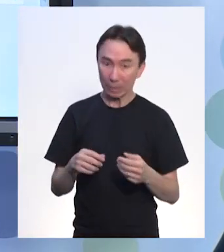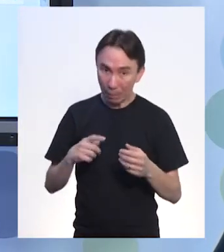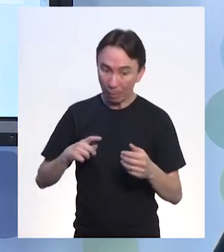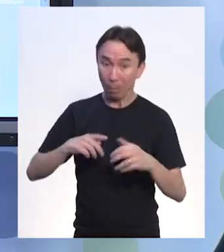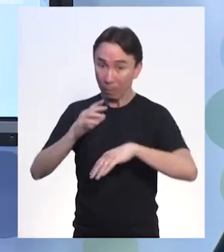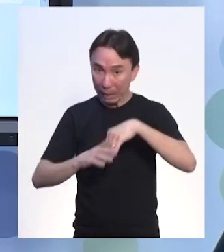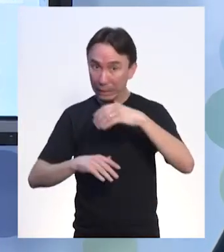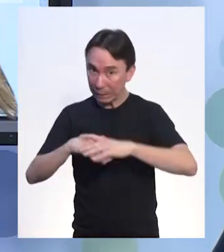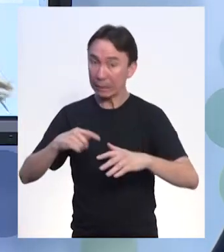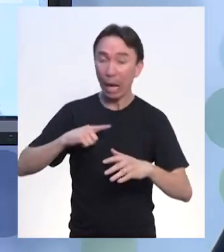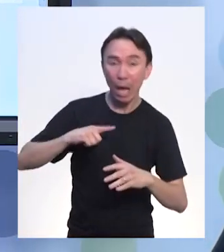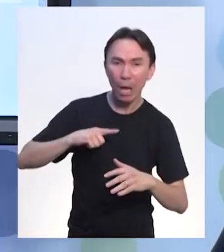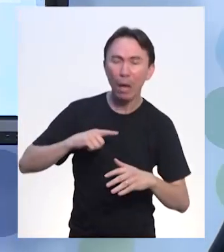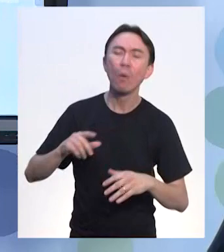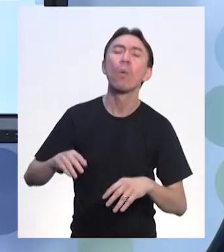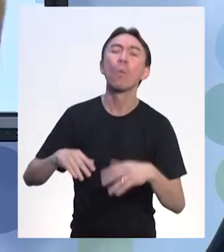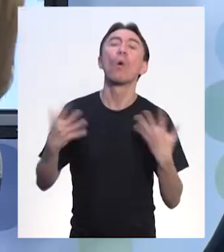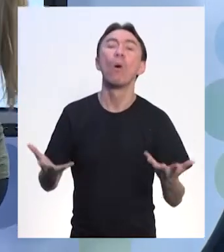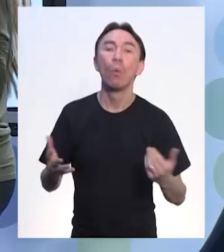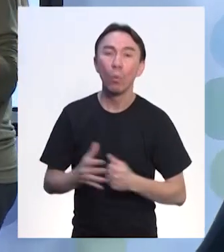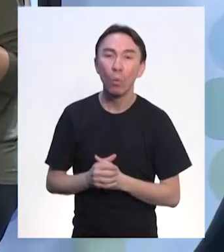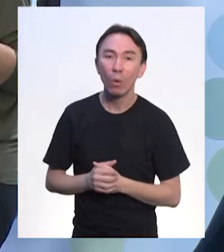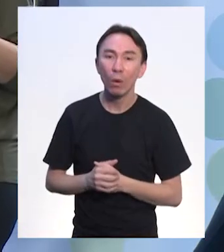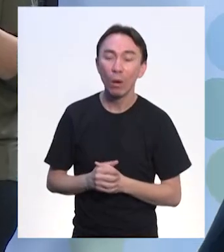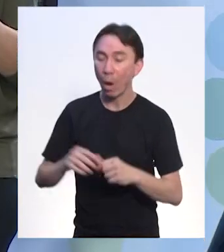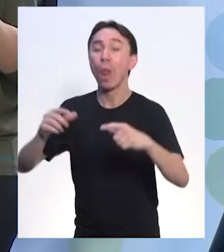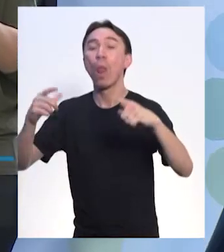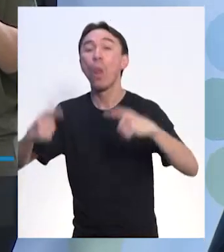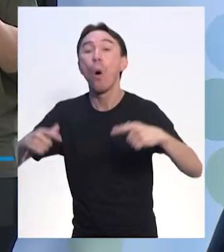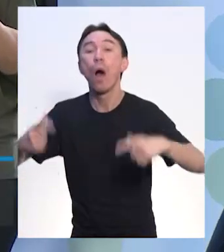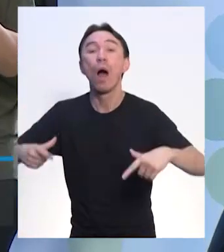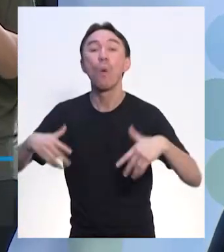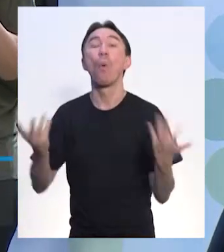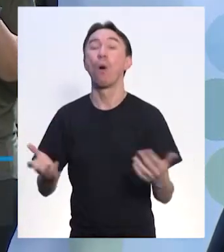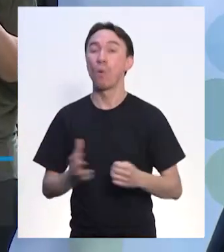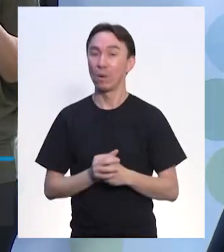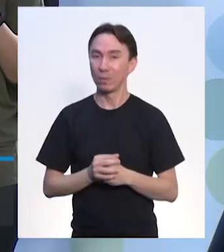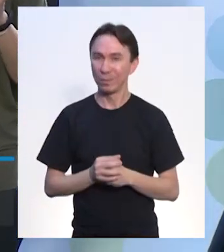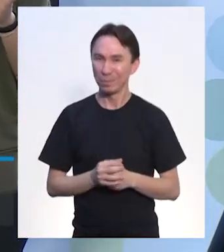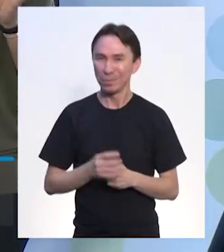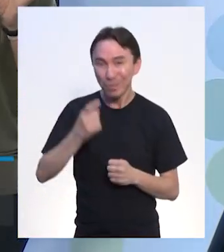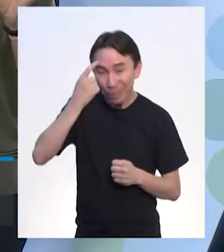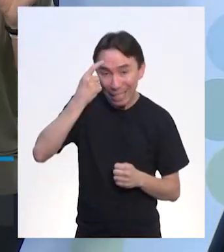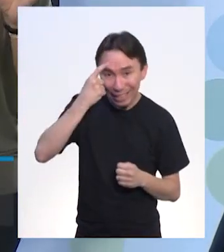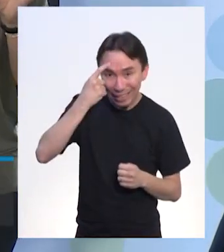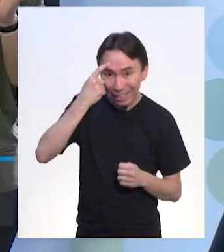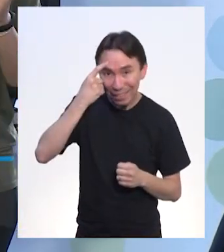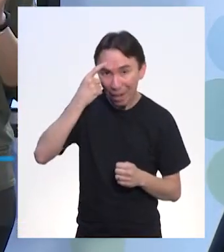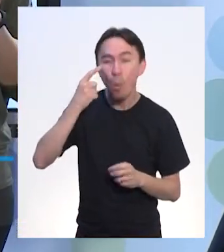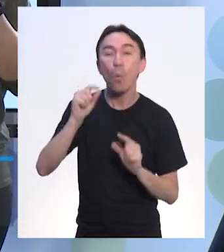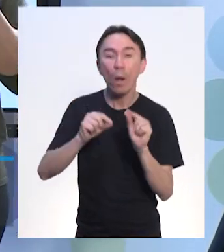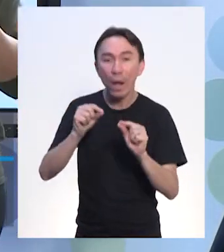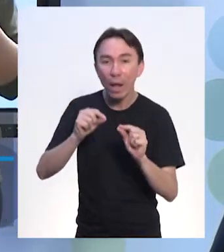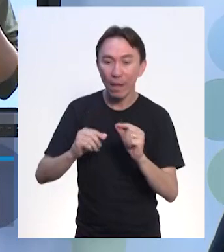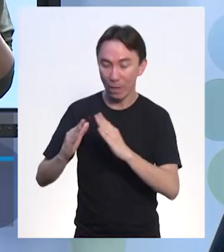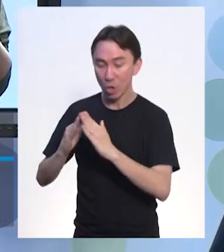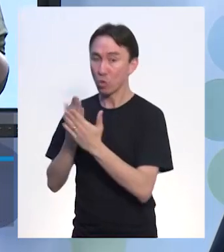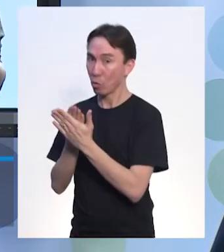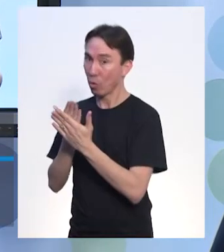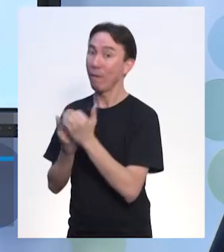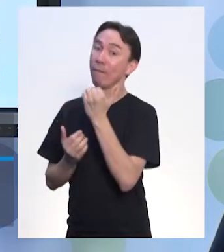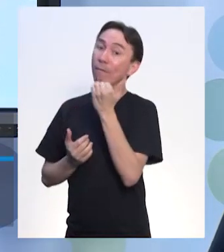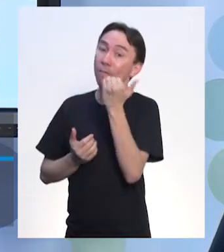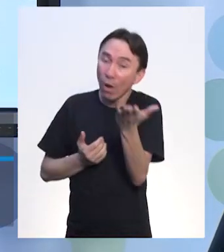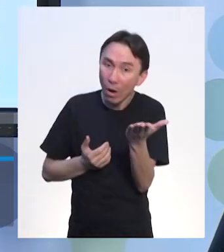você pratica? E o local dessa prática, pensando que a gente está falando em locais fora da escola em que você